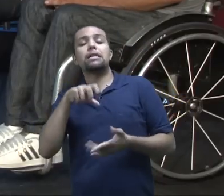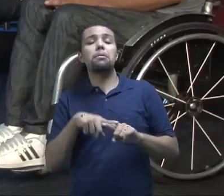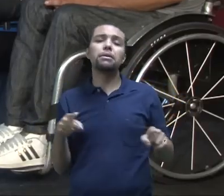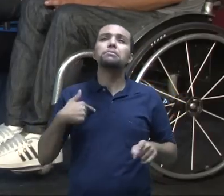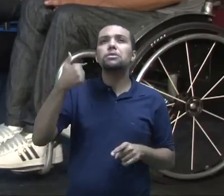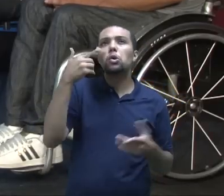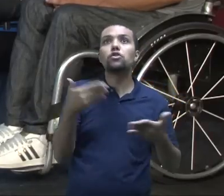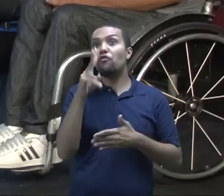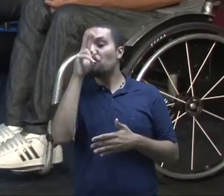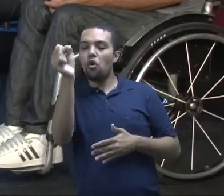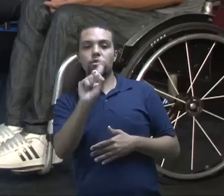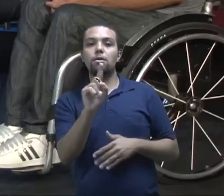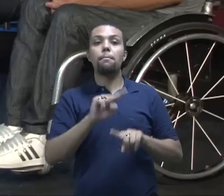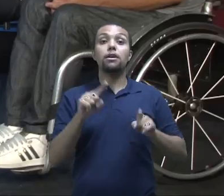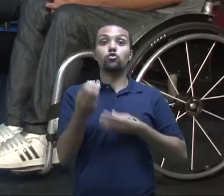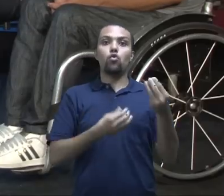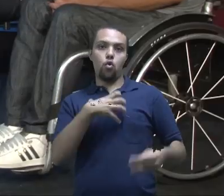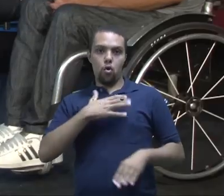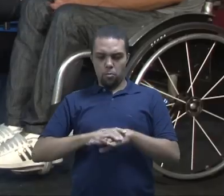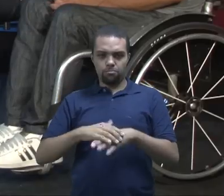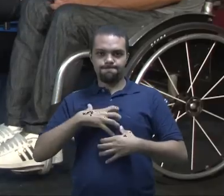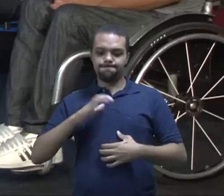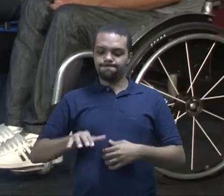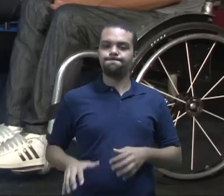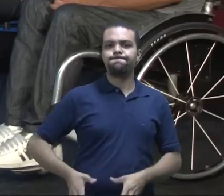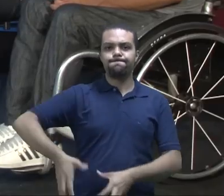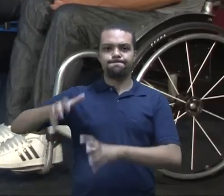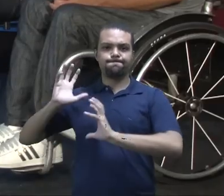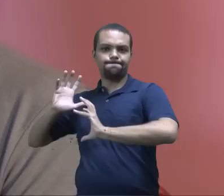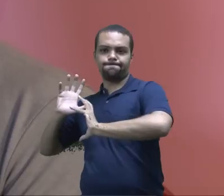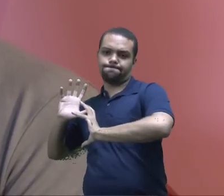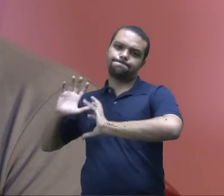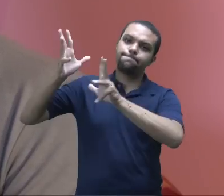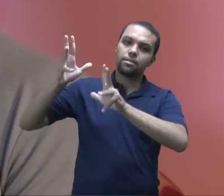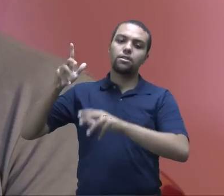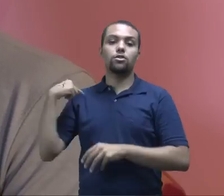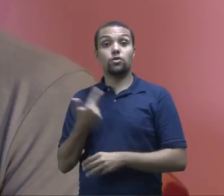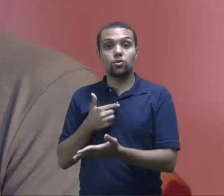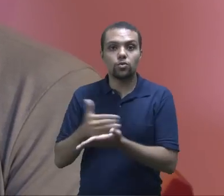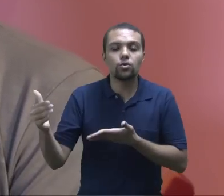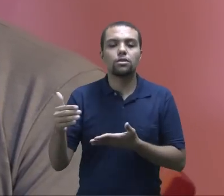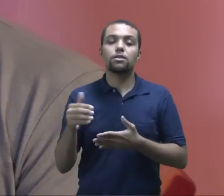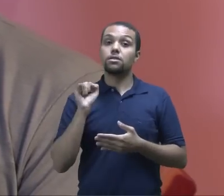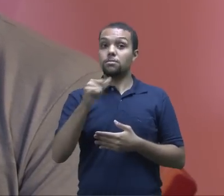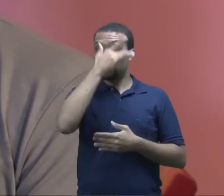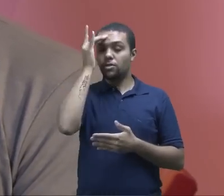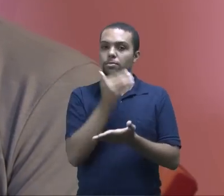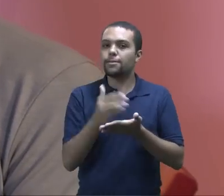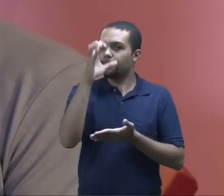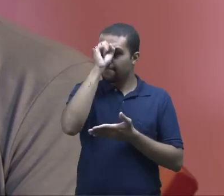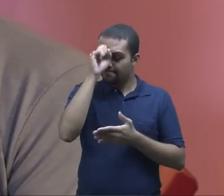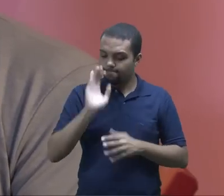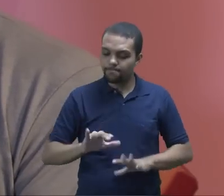não é tão força, né? O que conta mais é a técnica do arremesso, sim, né? Sim, uhum. Então, hoje quando a gente começa, quem